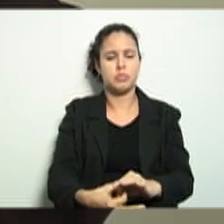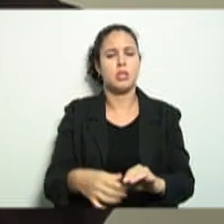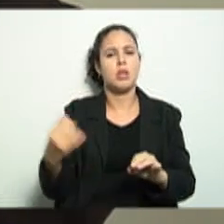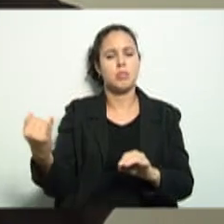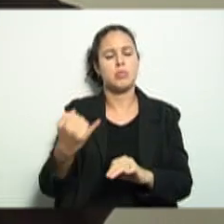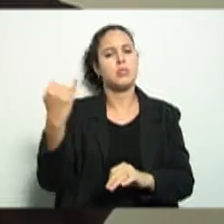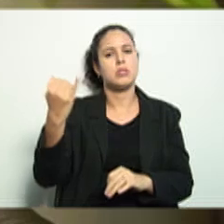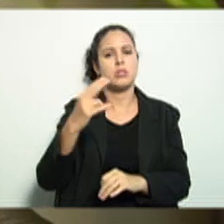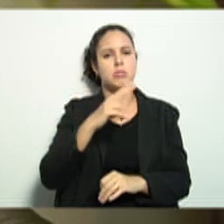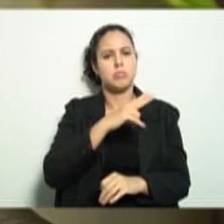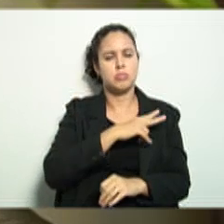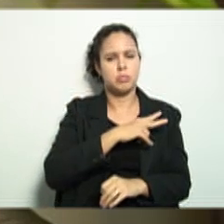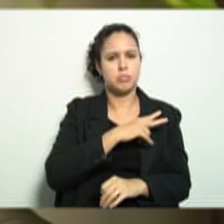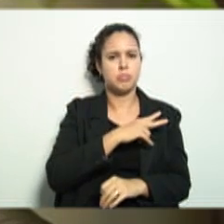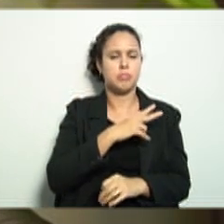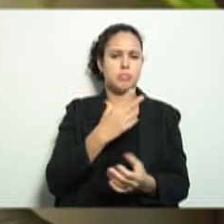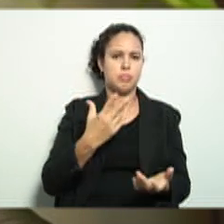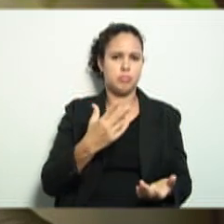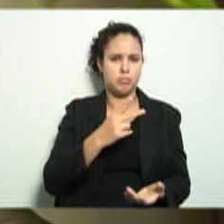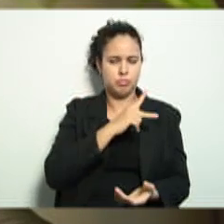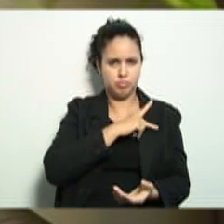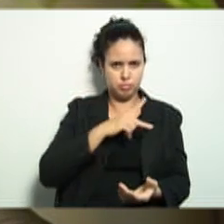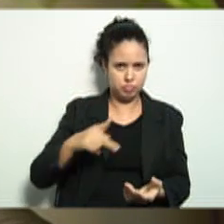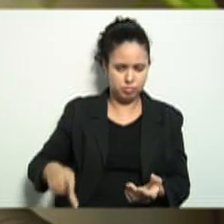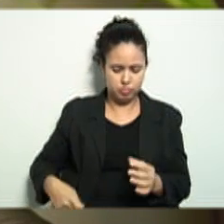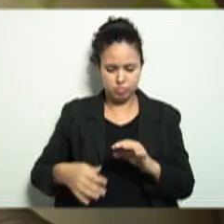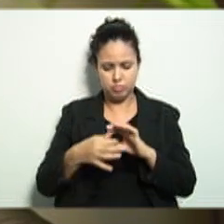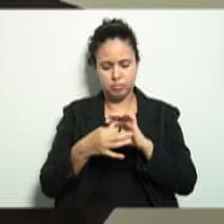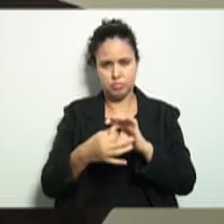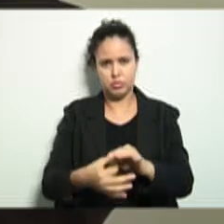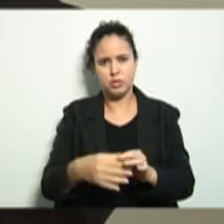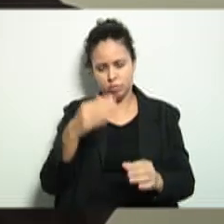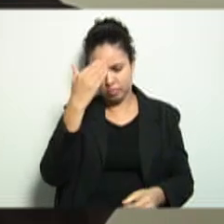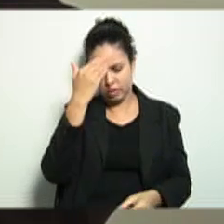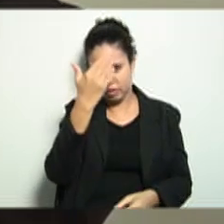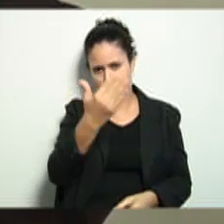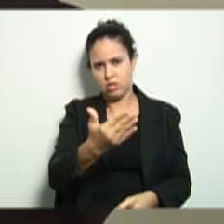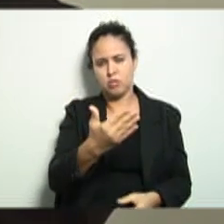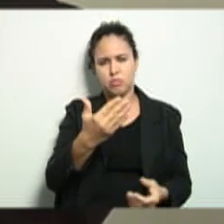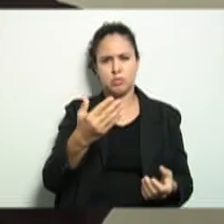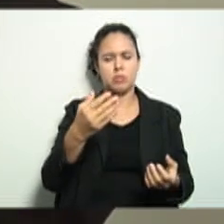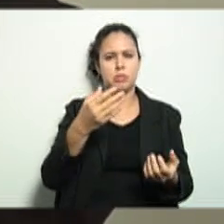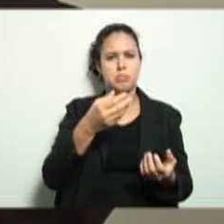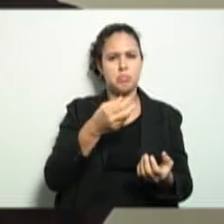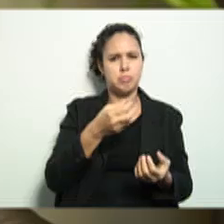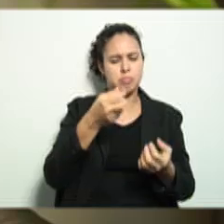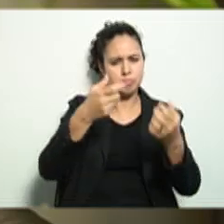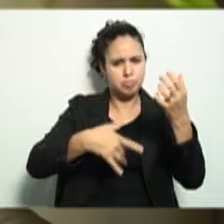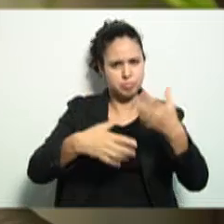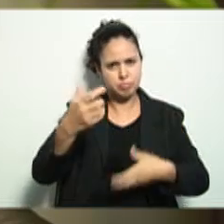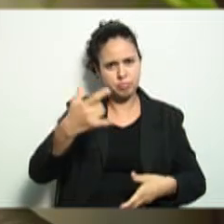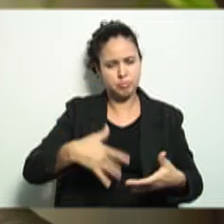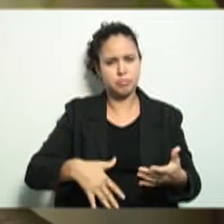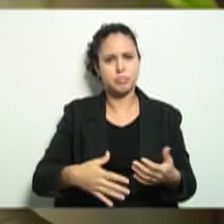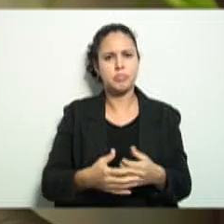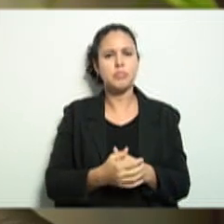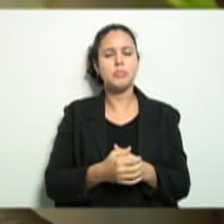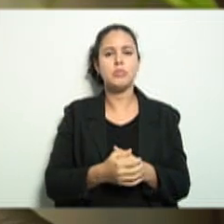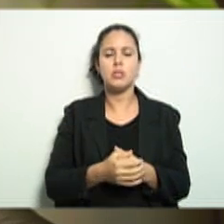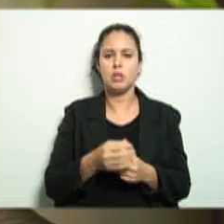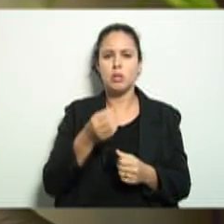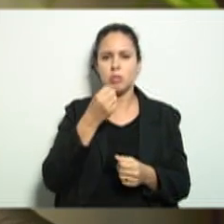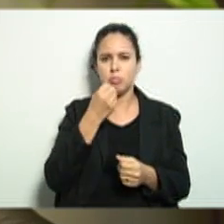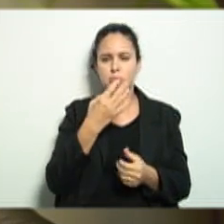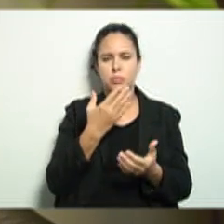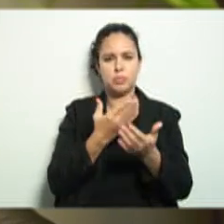setor privado. Obrigada, professor, por compartilhar conhecimento. Eu que agradeço, estamos sempre à disposição. E para você, boa aula